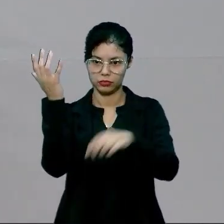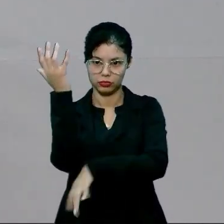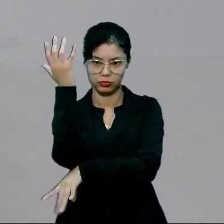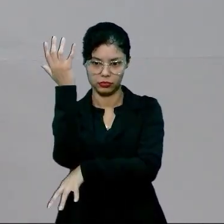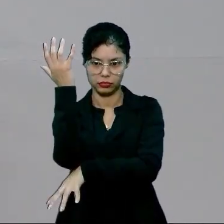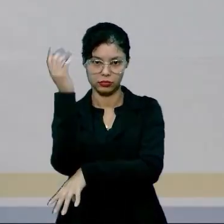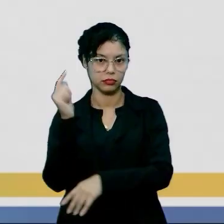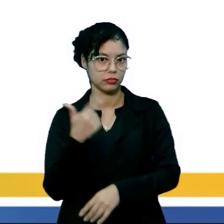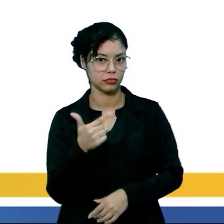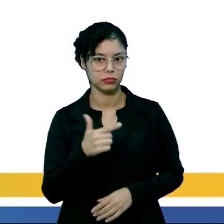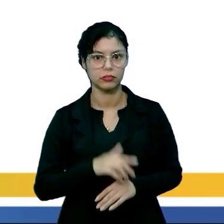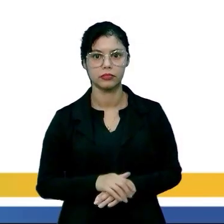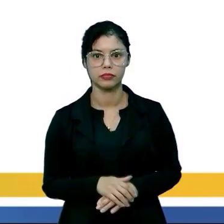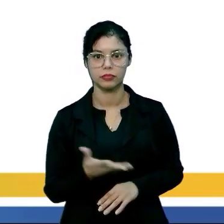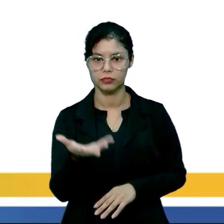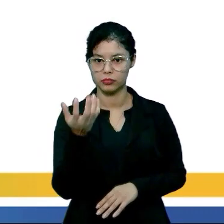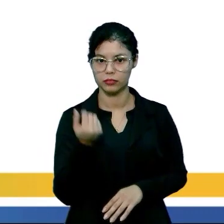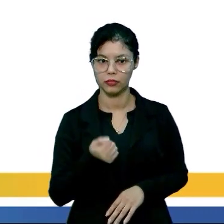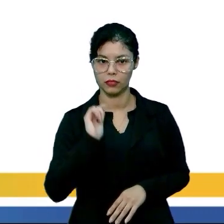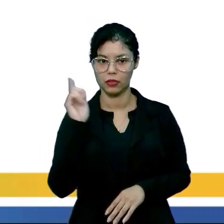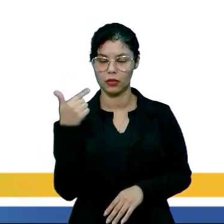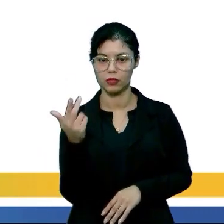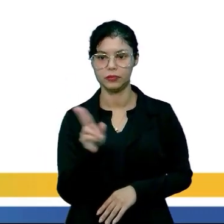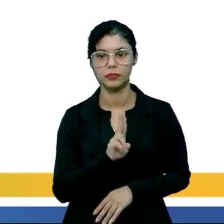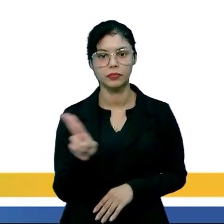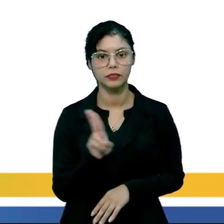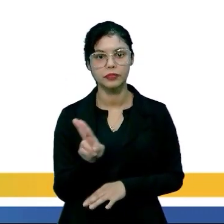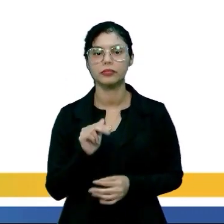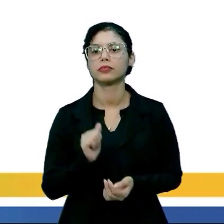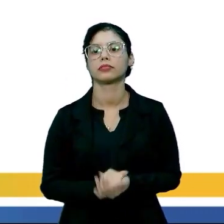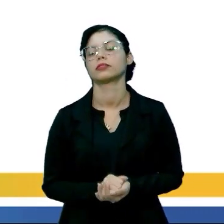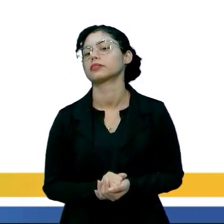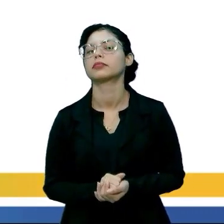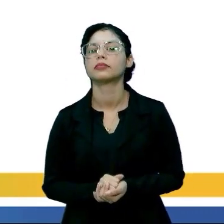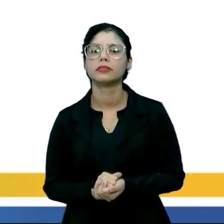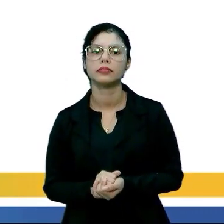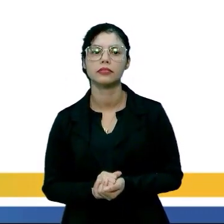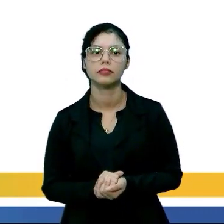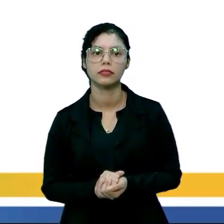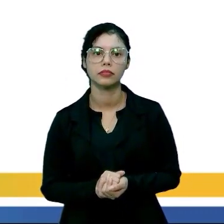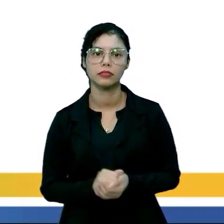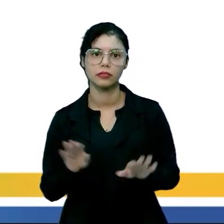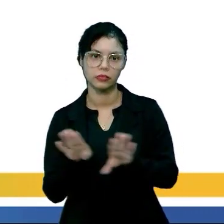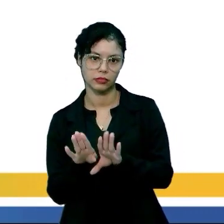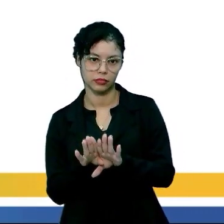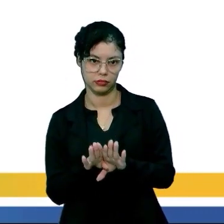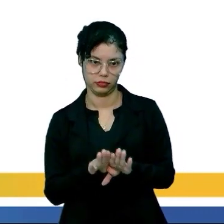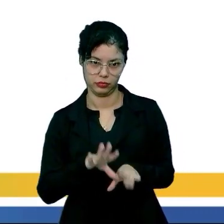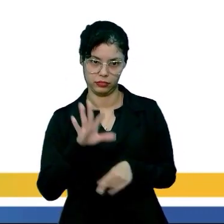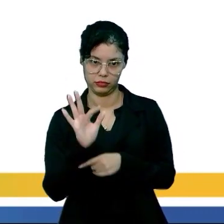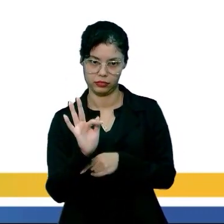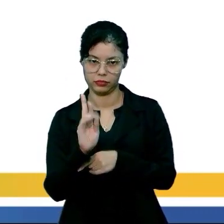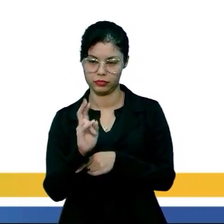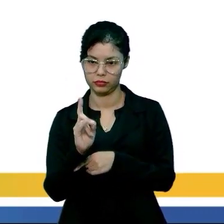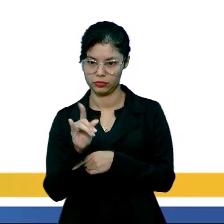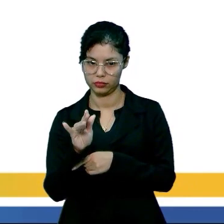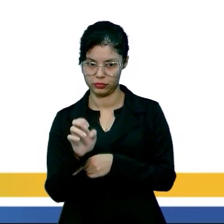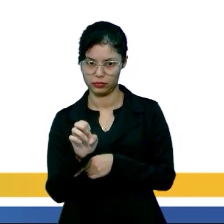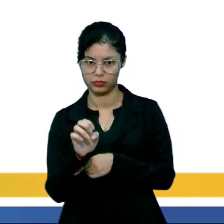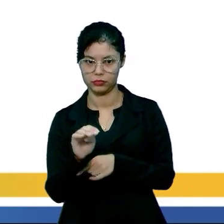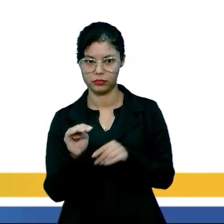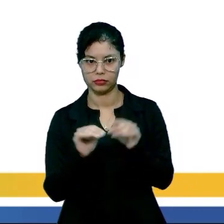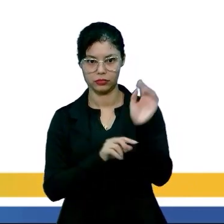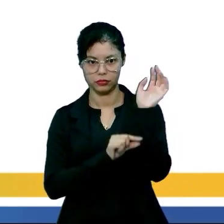raízes. Pelo contrário, ele recebe outra denominação. Quem é folha aqui, né, é a filoide.